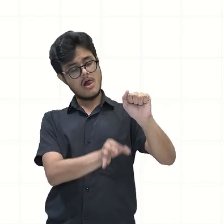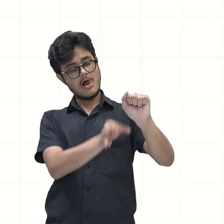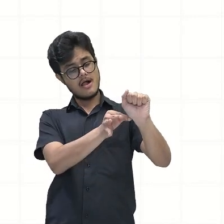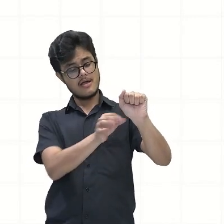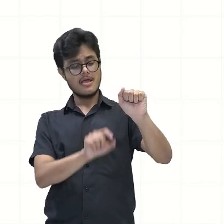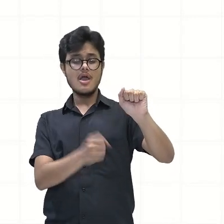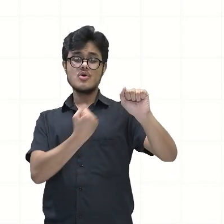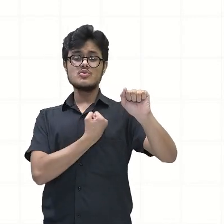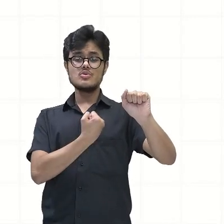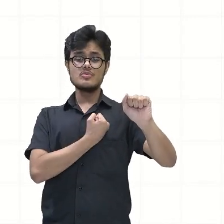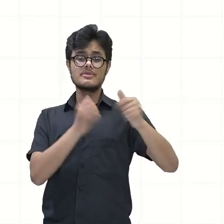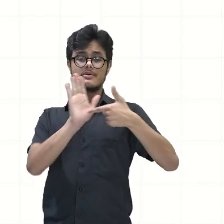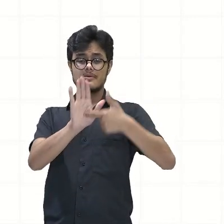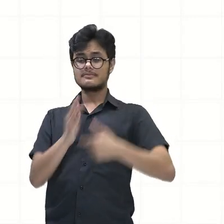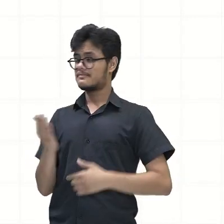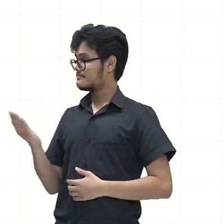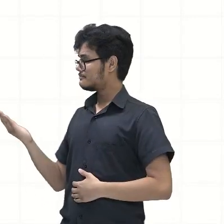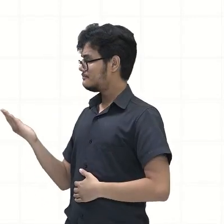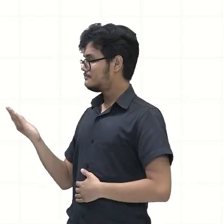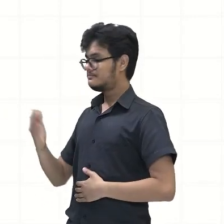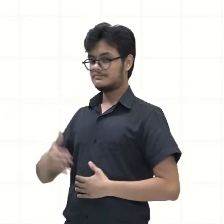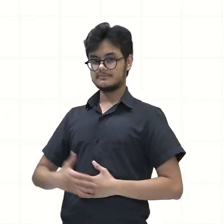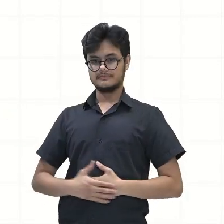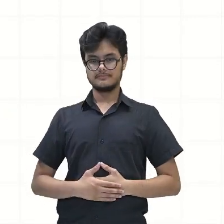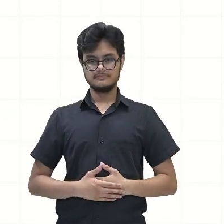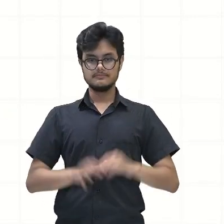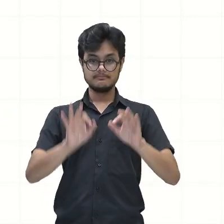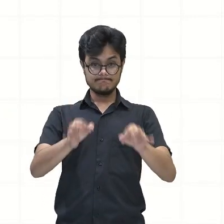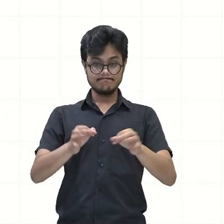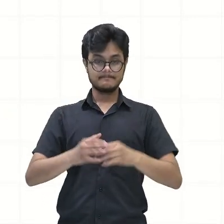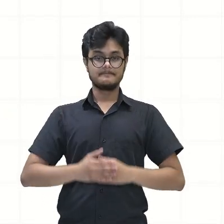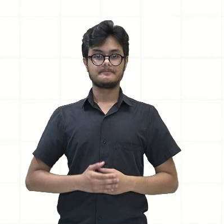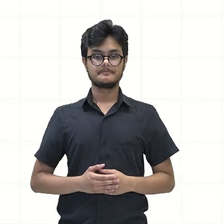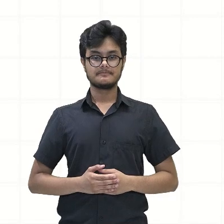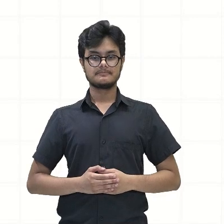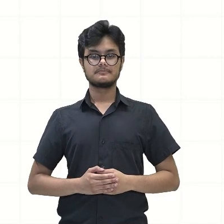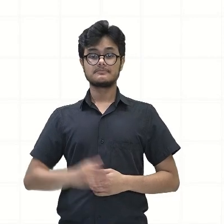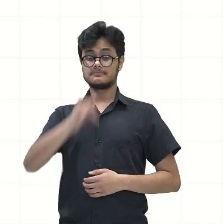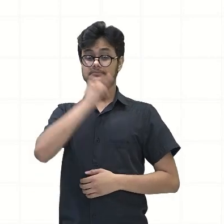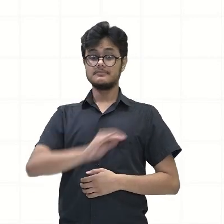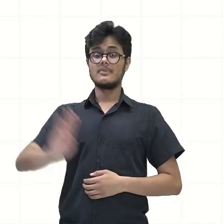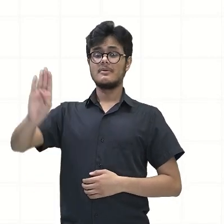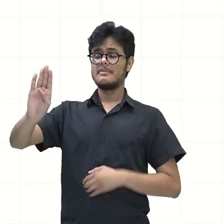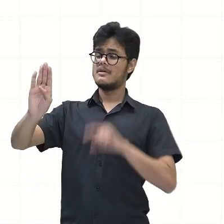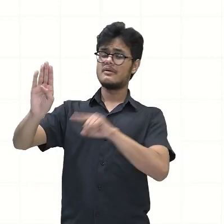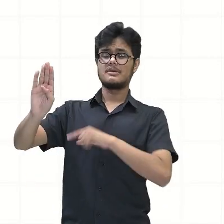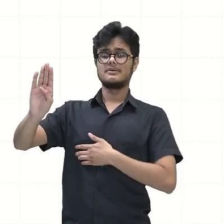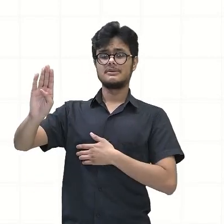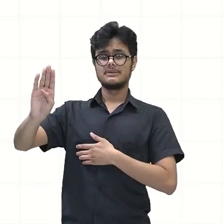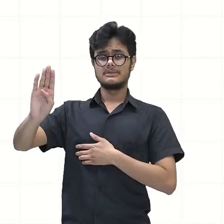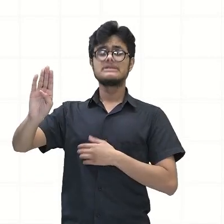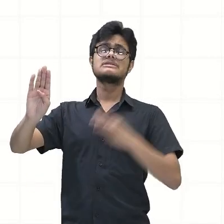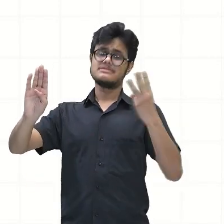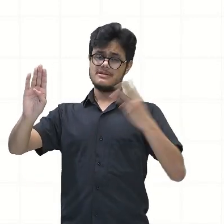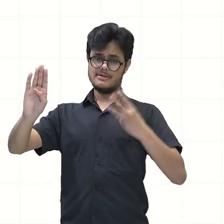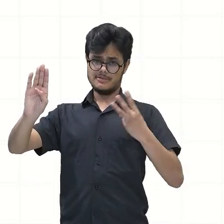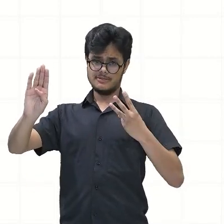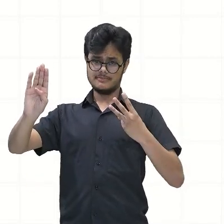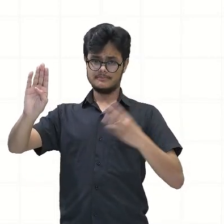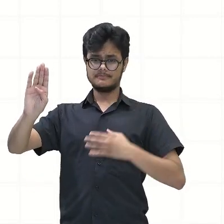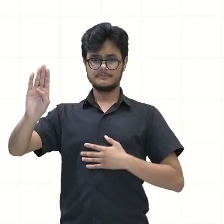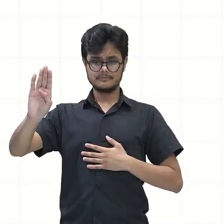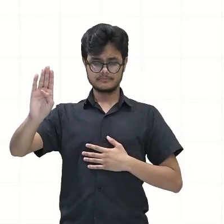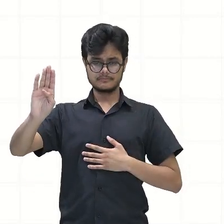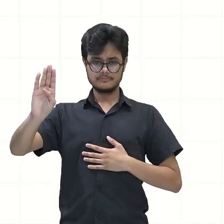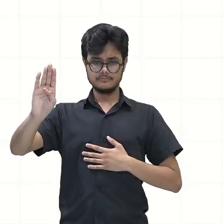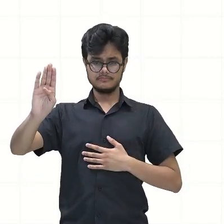está identificando aí x de A e x de B. Então, o ponto B é esse aqui, ó, 3 no x, olha